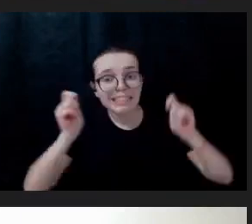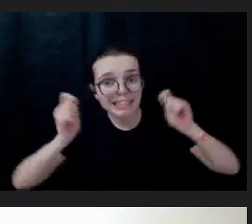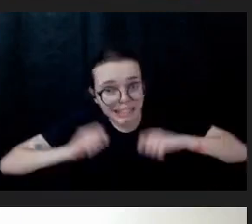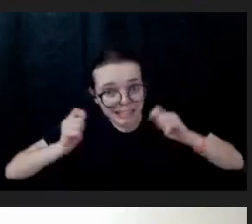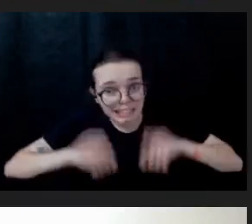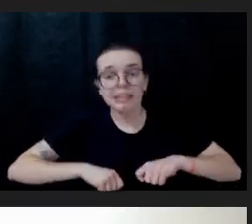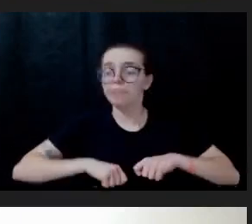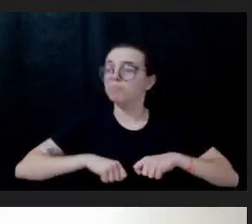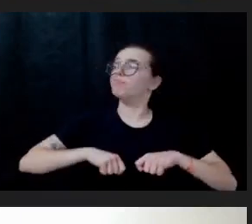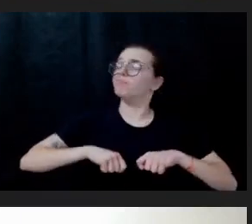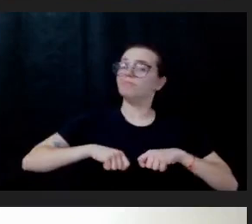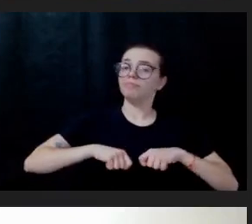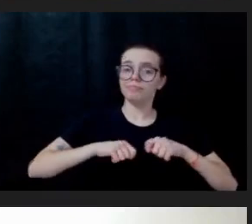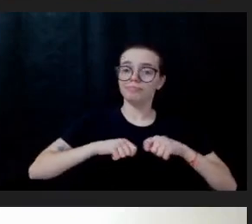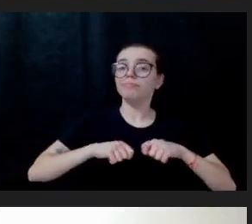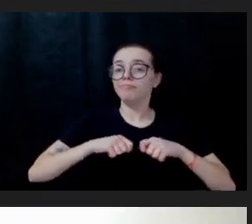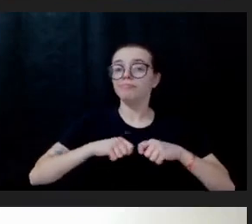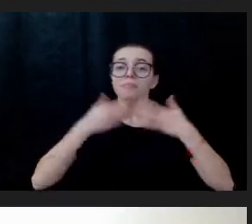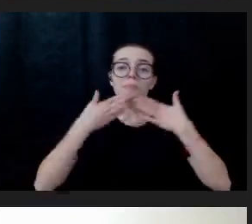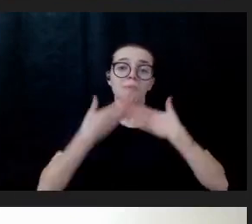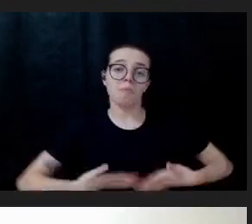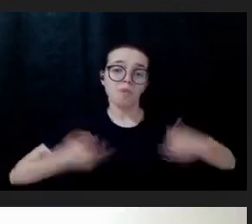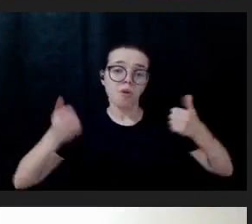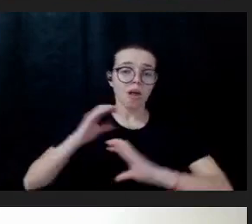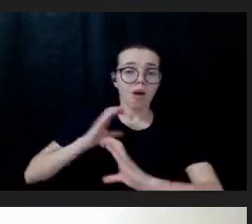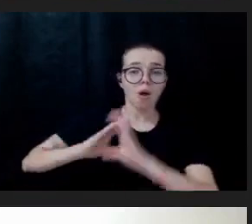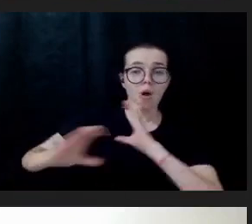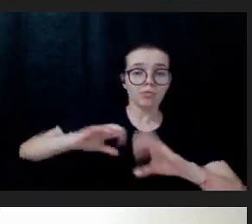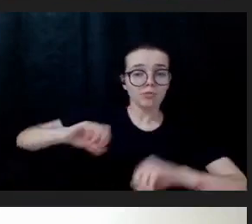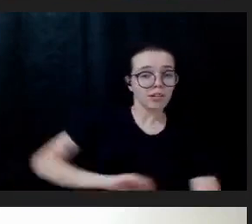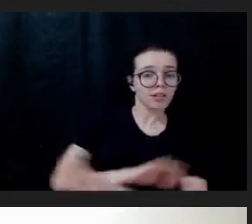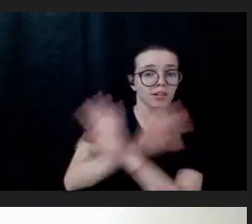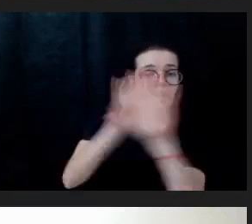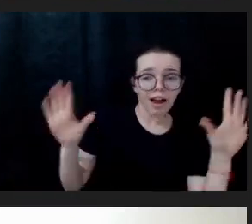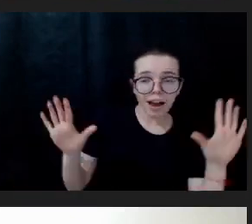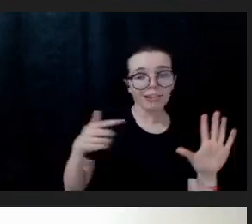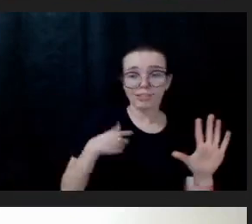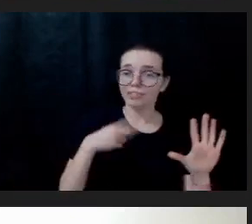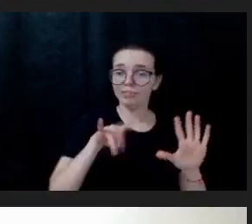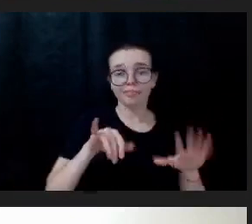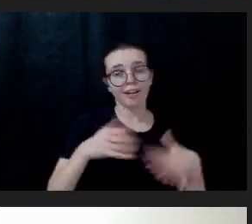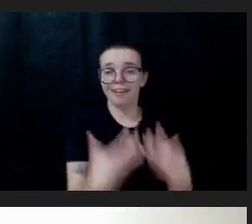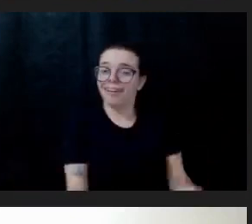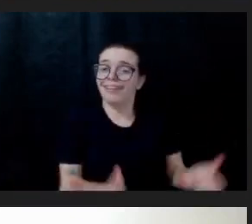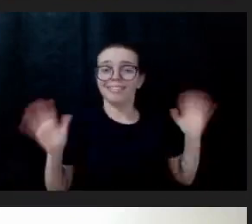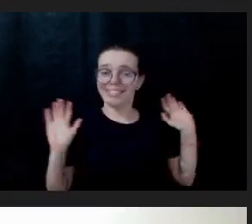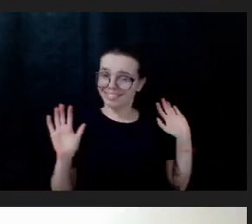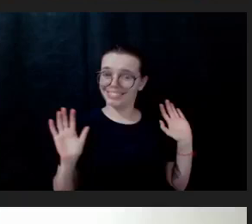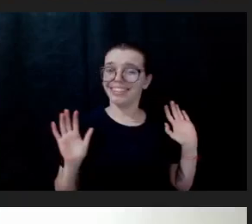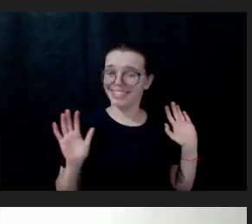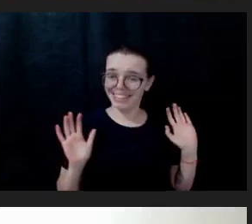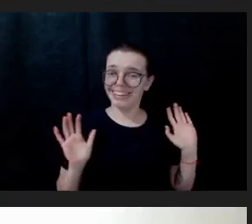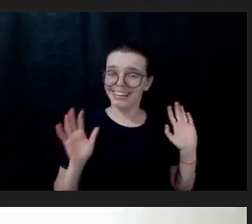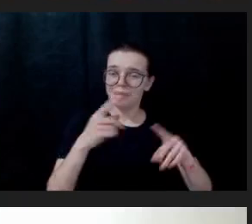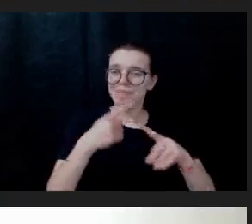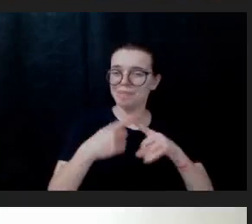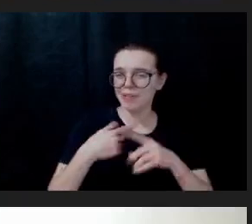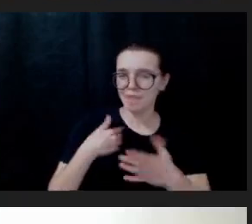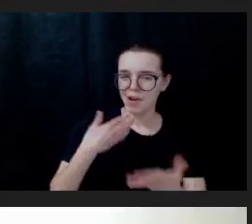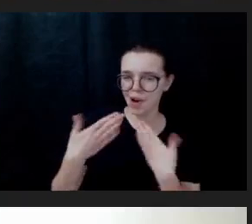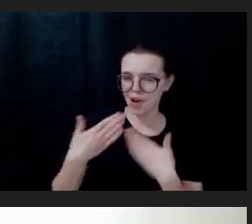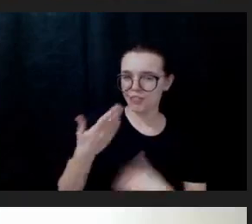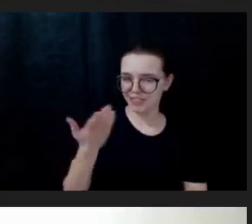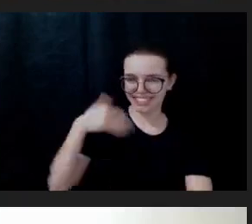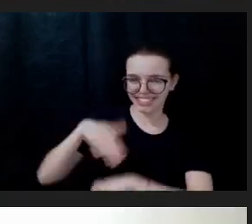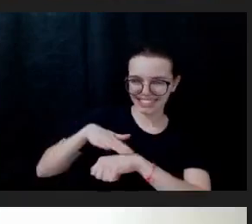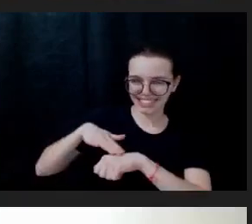para melhorar a comunicação, a gente vai louvar, né? Porque estava conversando aqui no começo, estava um paciente